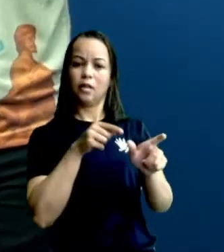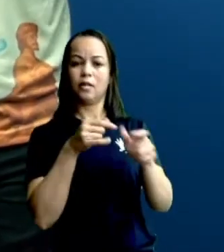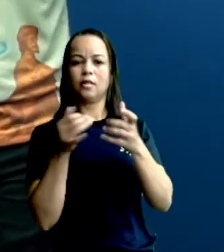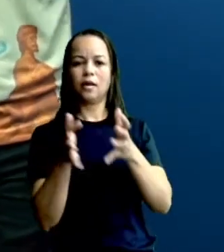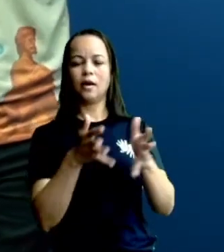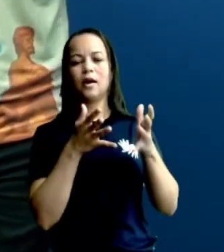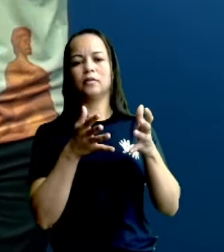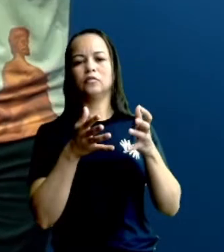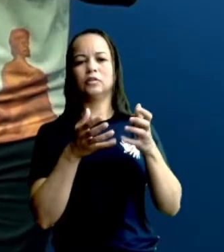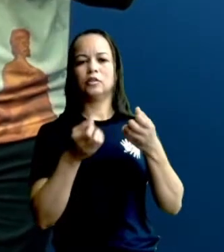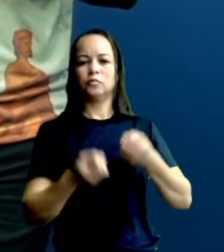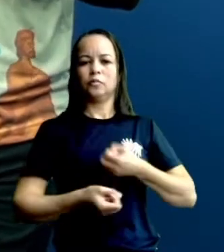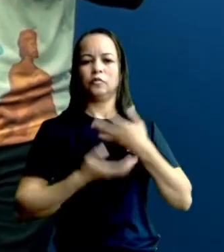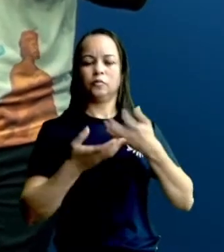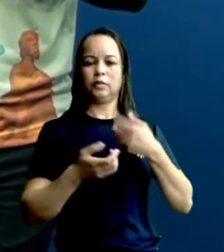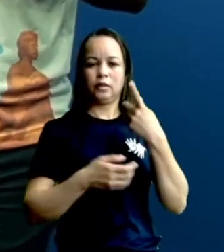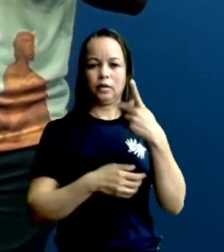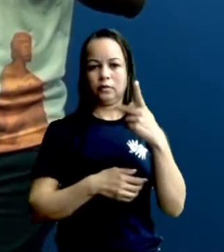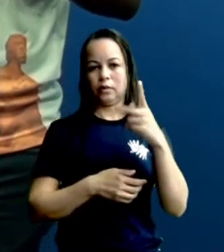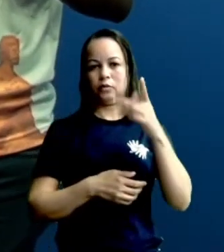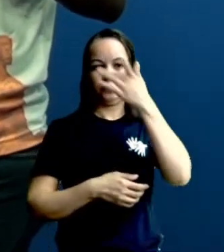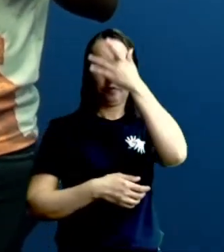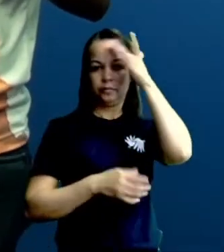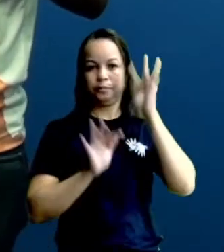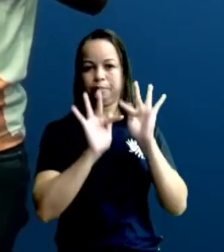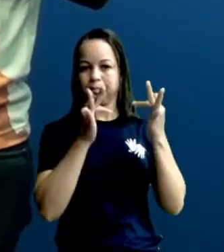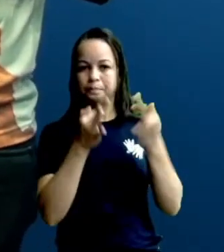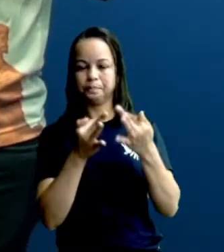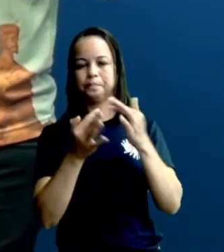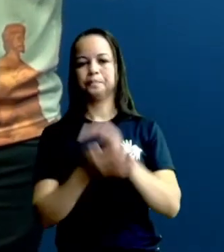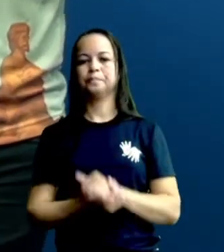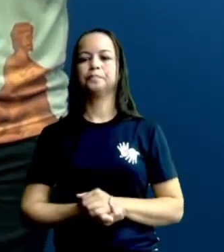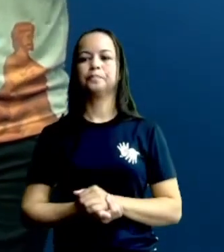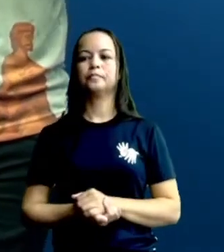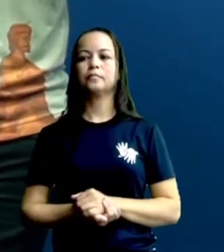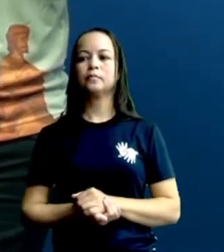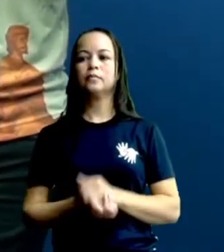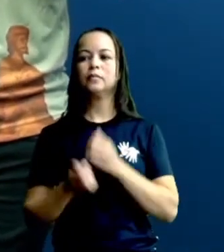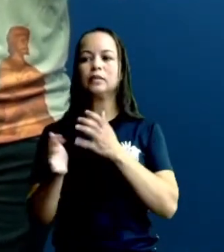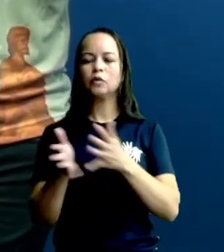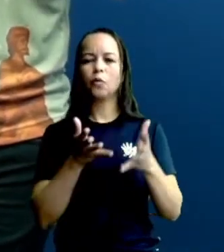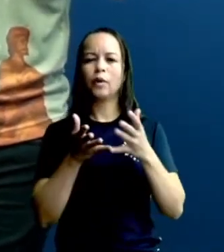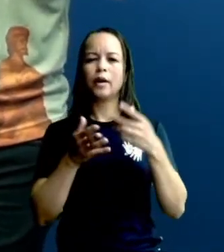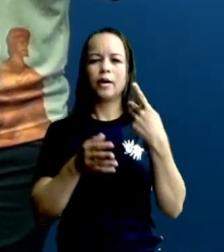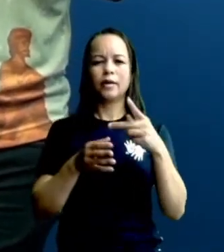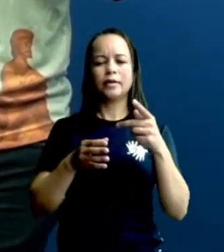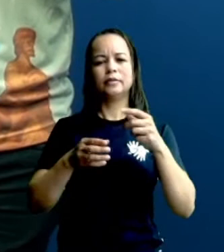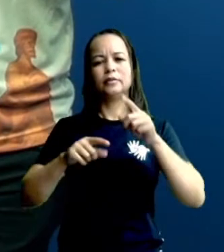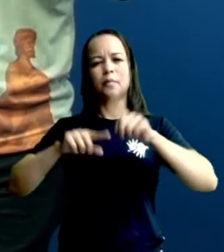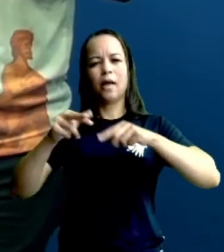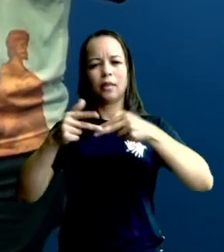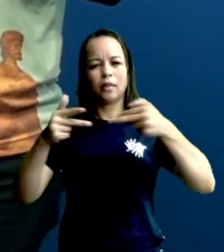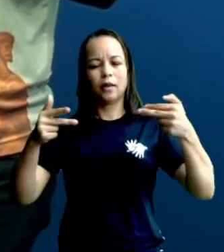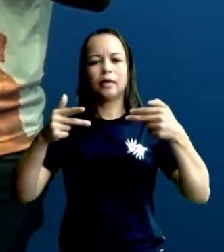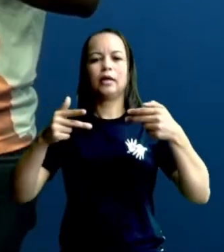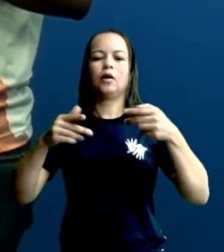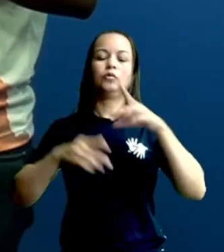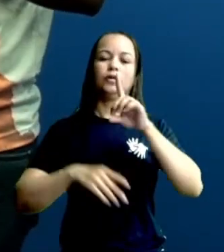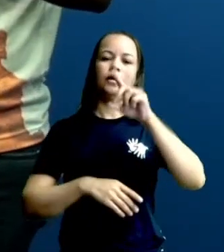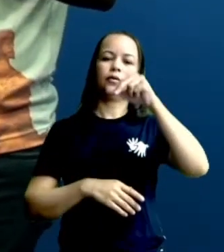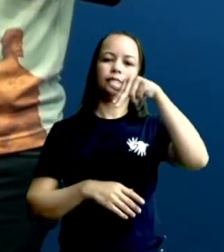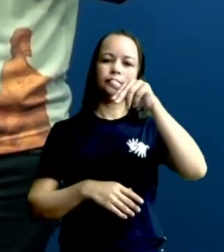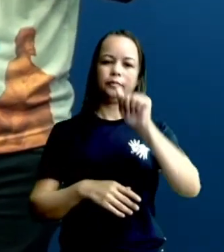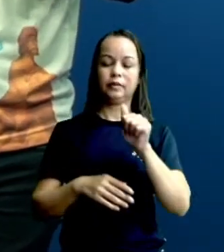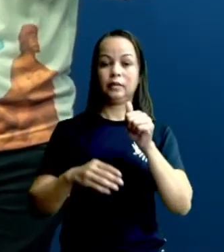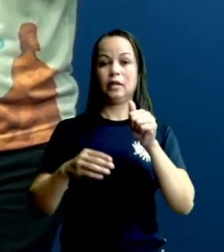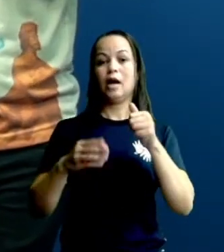você pode expressar nos seus descendentes. Então todo esse material do DNA, junto do DNA, é chamado,